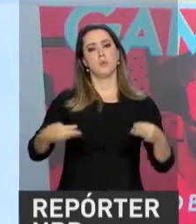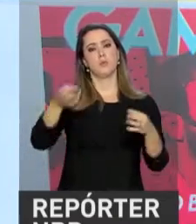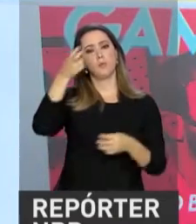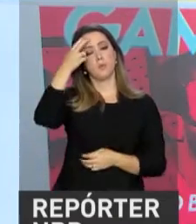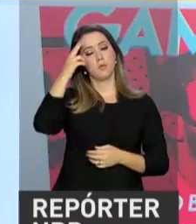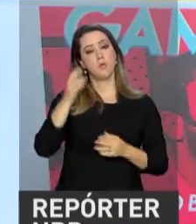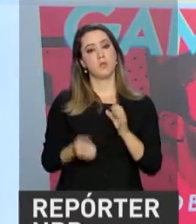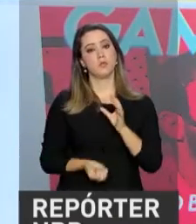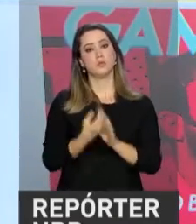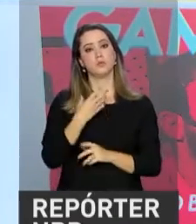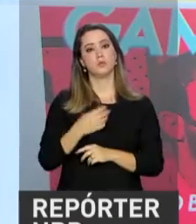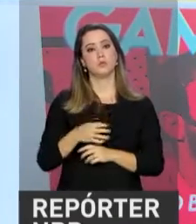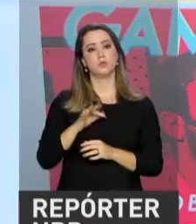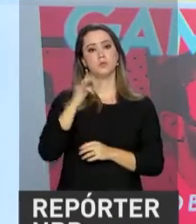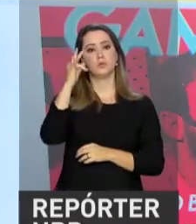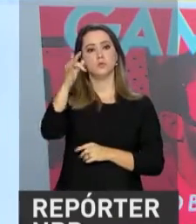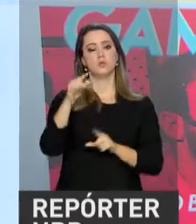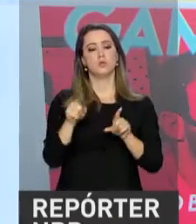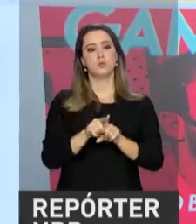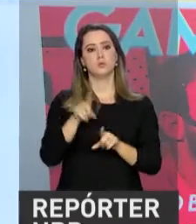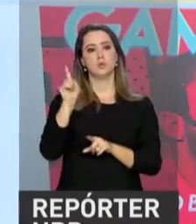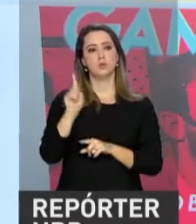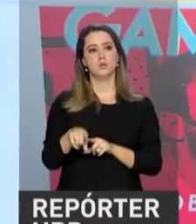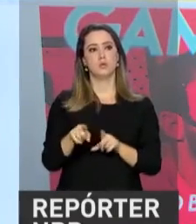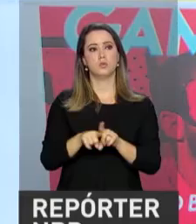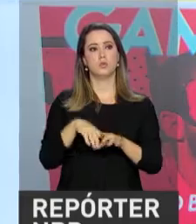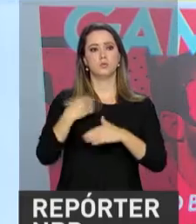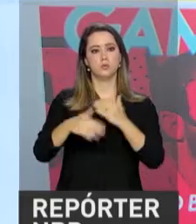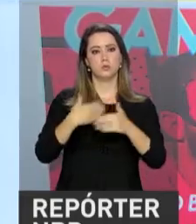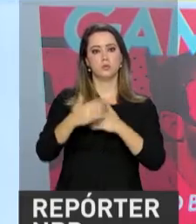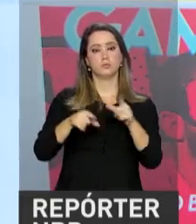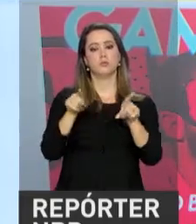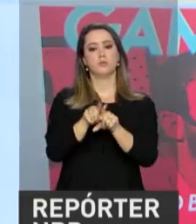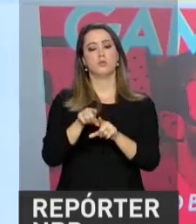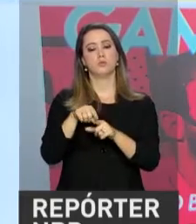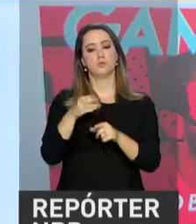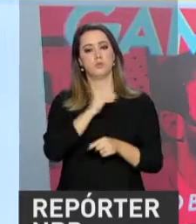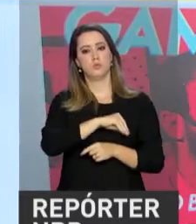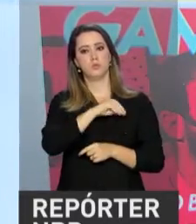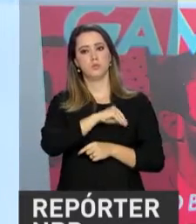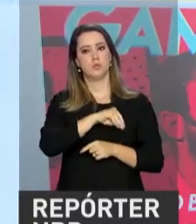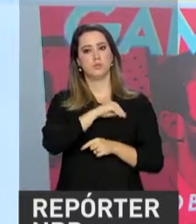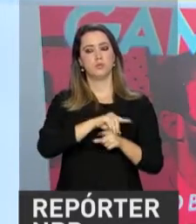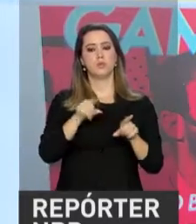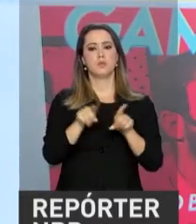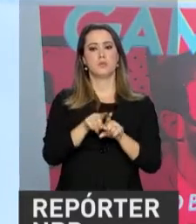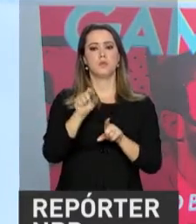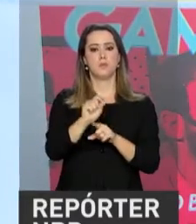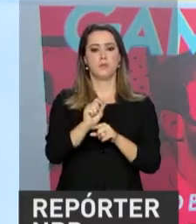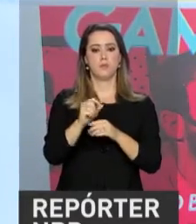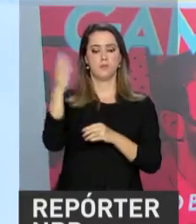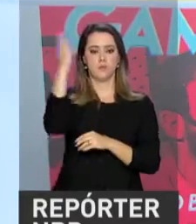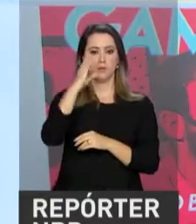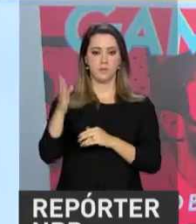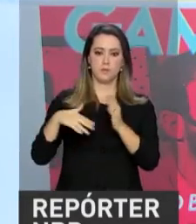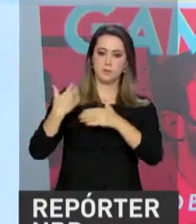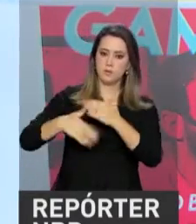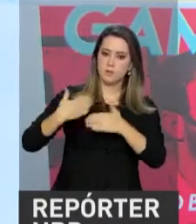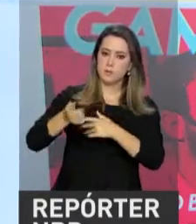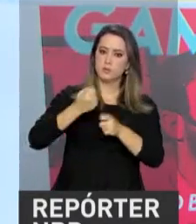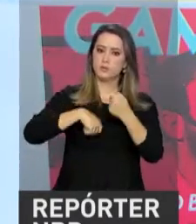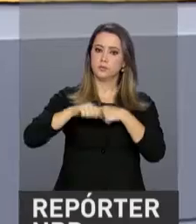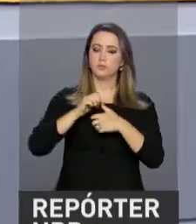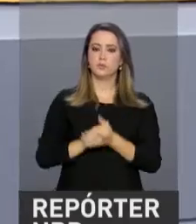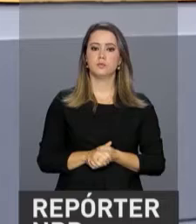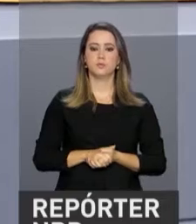cultura gera futuro e é isso cura gerar rendas era futuro ea gente quer que o brasil desenvolvido nos setores da economia da